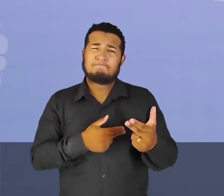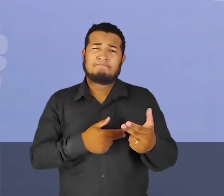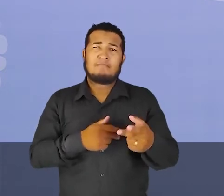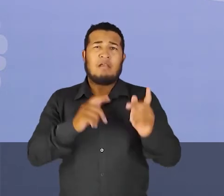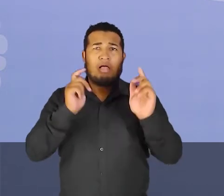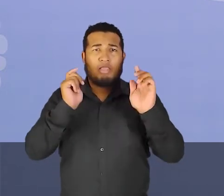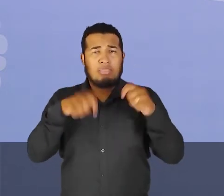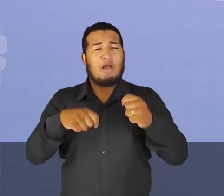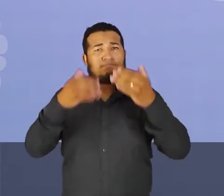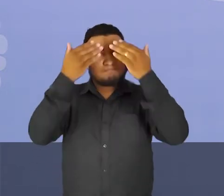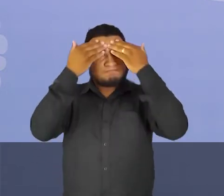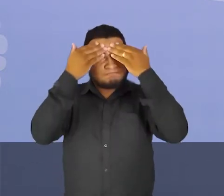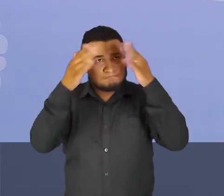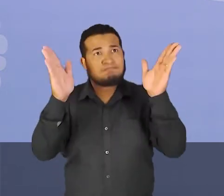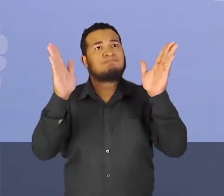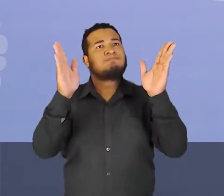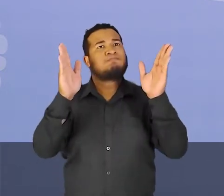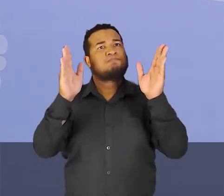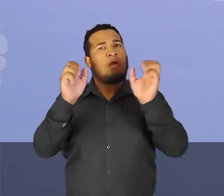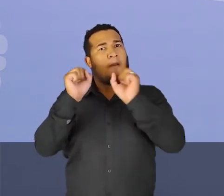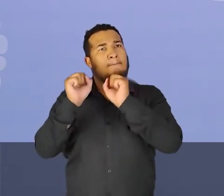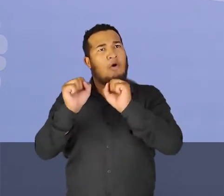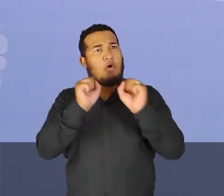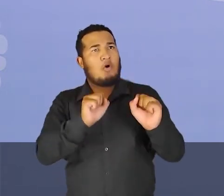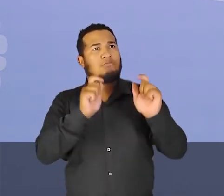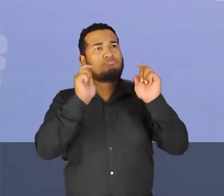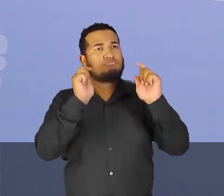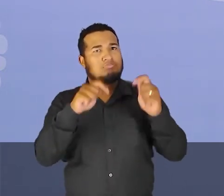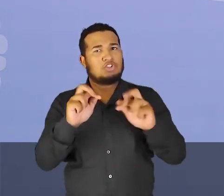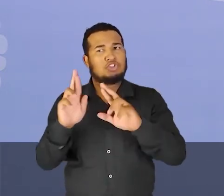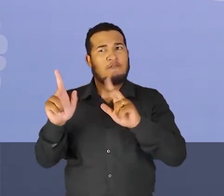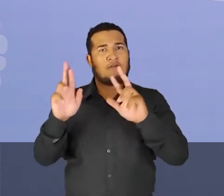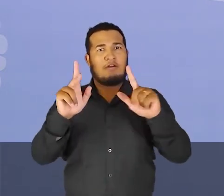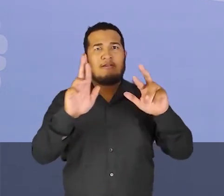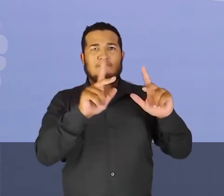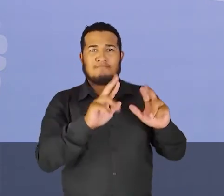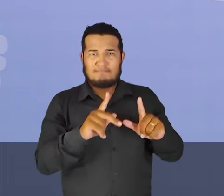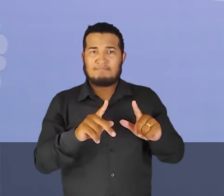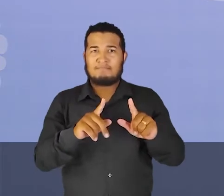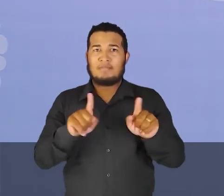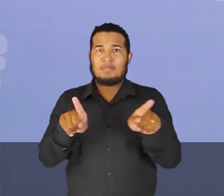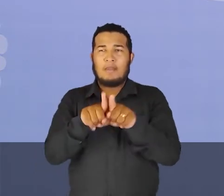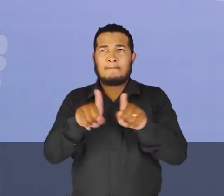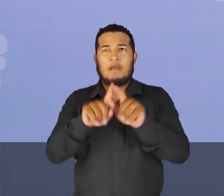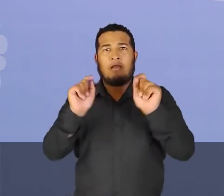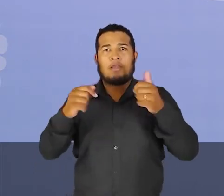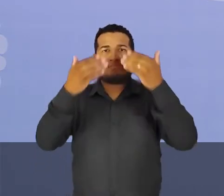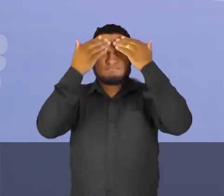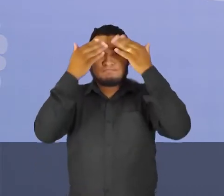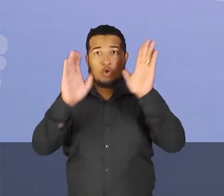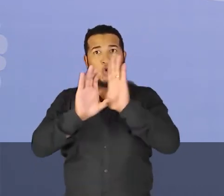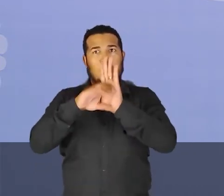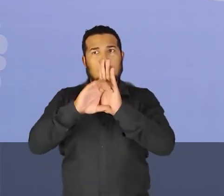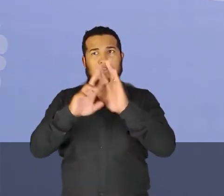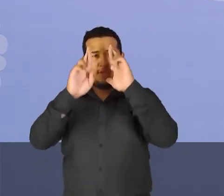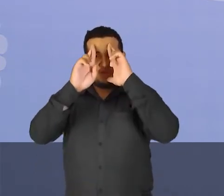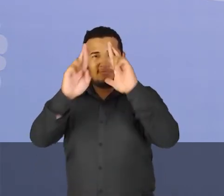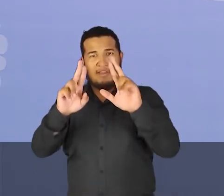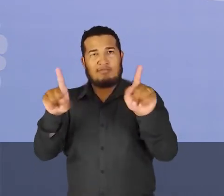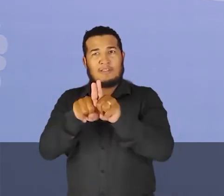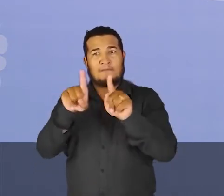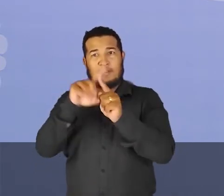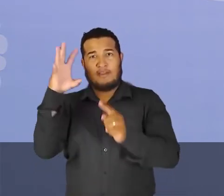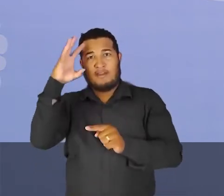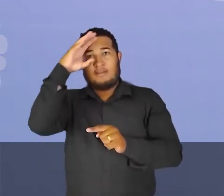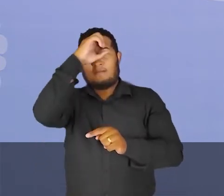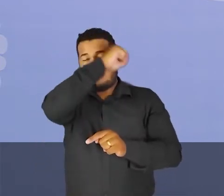Não, abra-se a possibilidade, abra-se a essa convivência com a diferença, abra-se a essa noção de respeito e